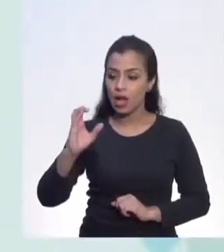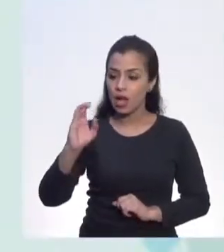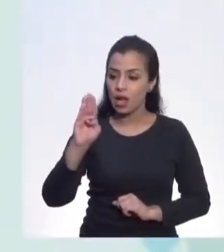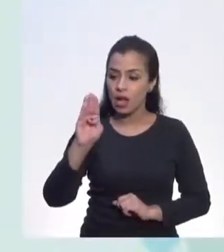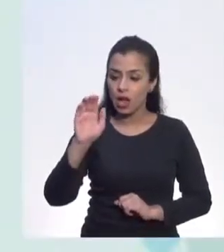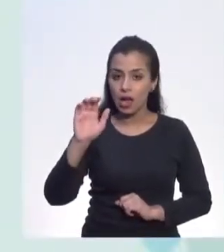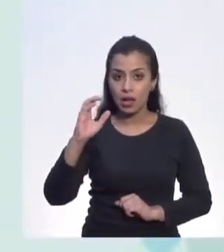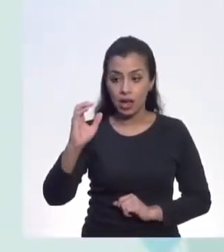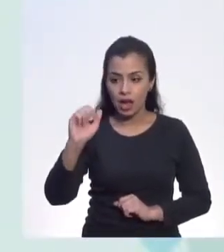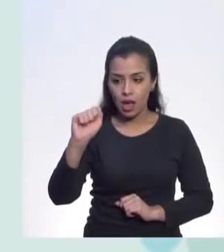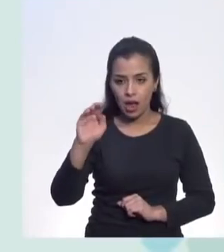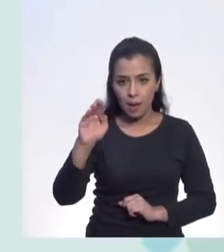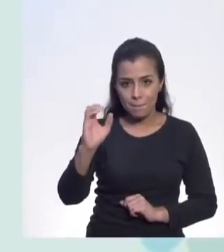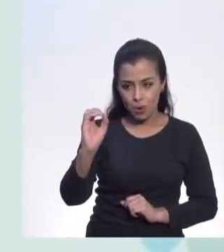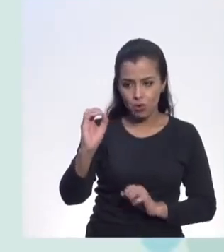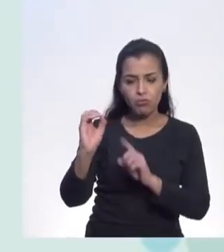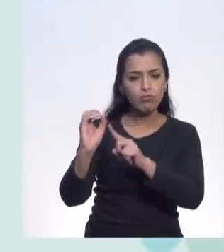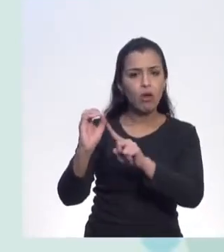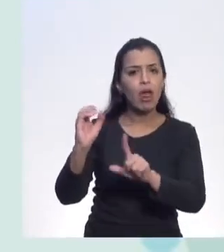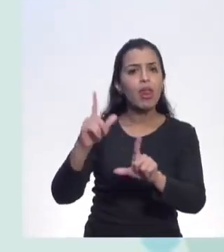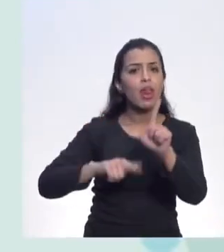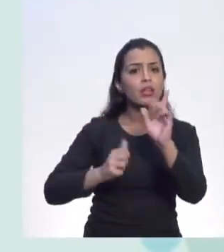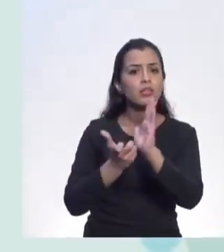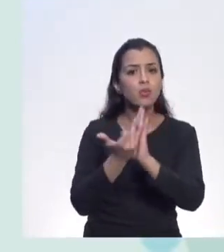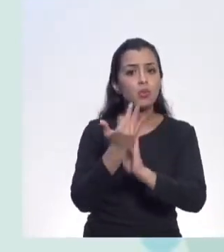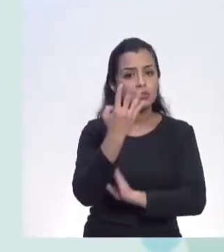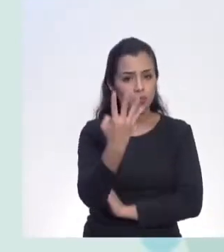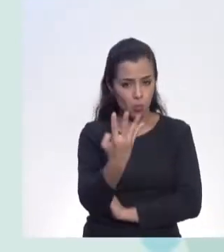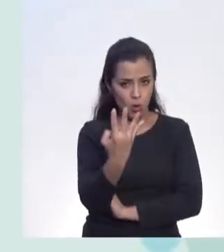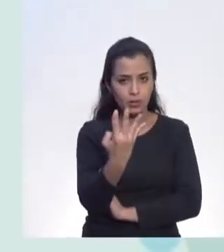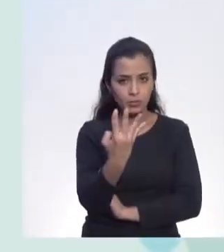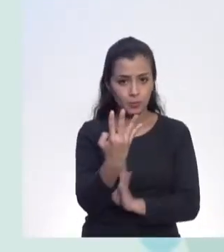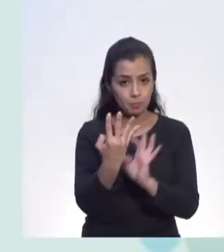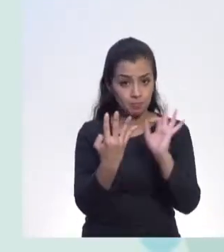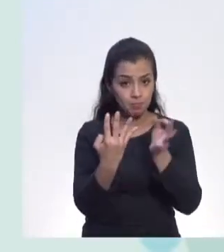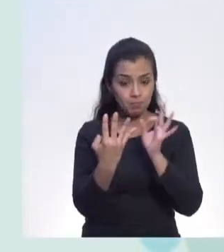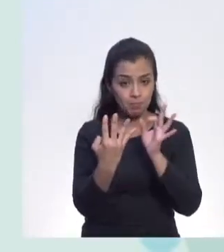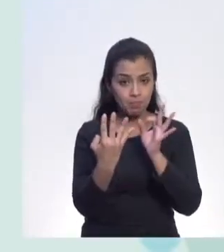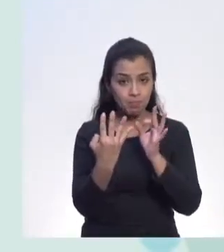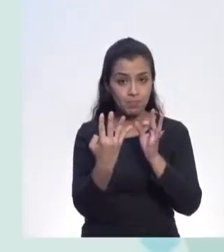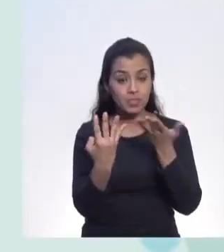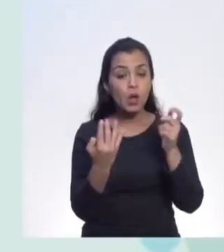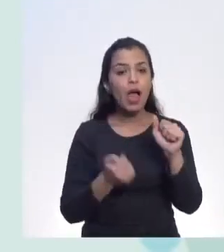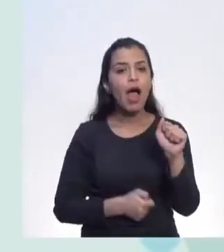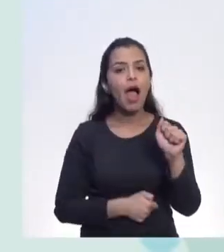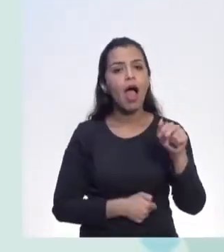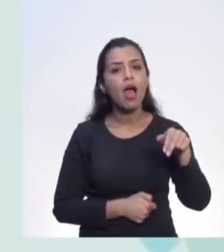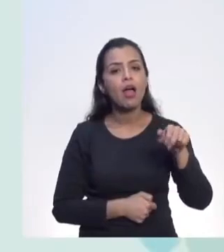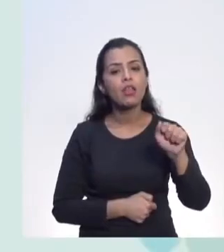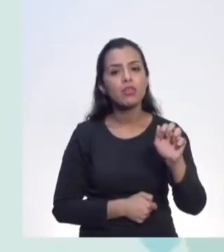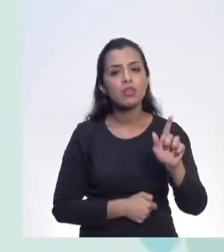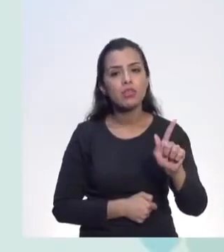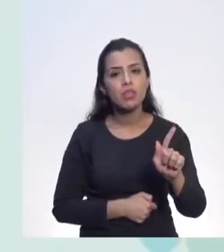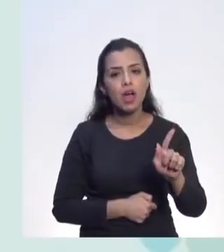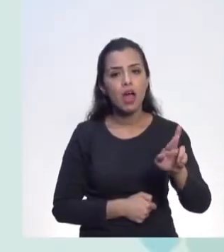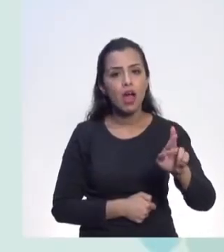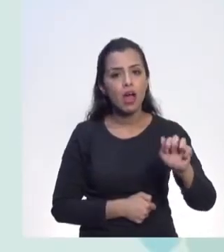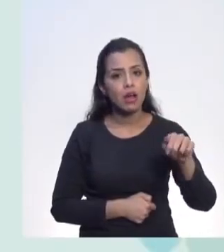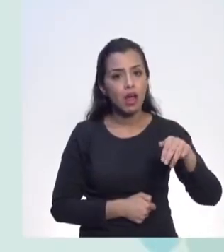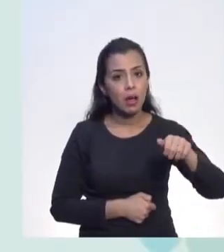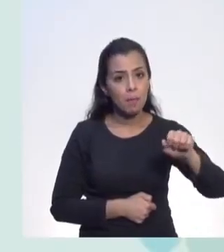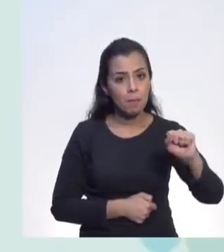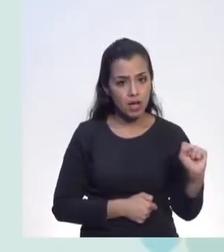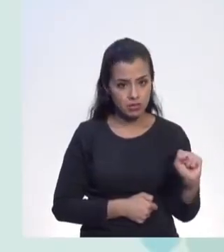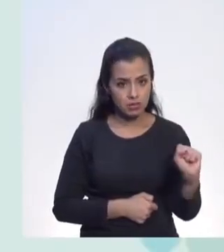letras. Ótimo. Então, se eu pensar em anagramas, eu vou pegar e colocar os 4 tracinhos da